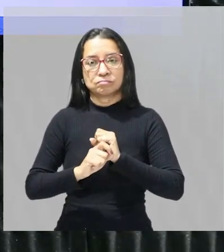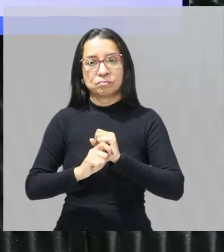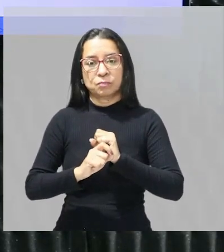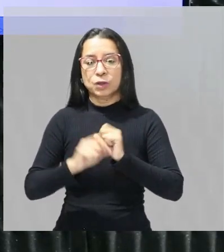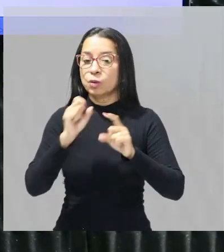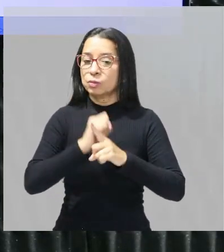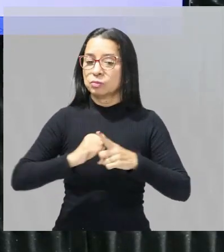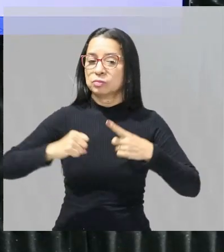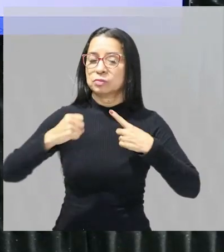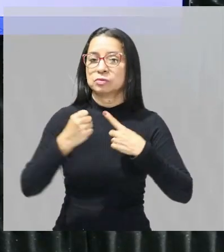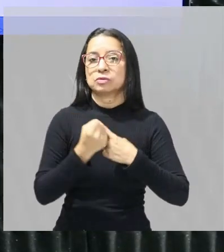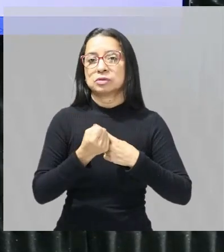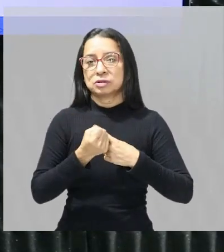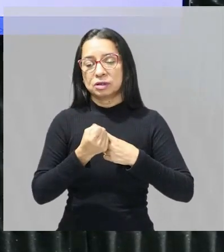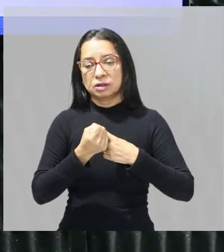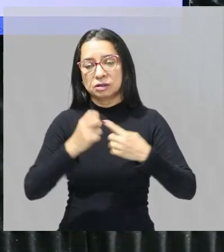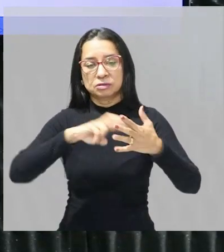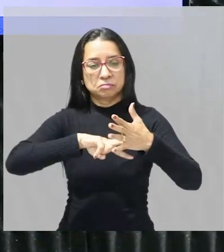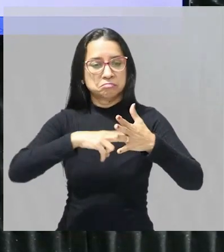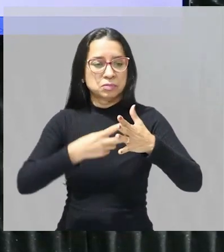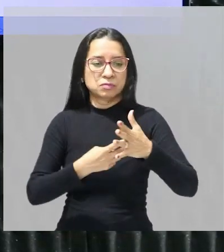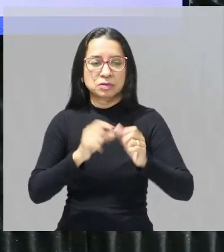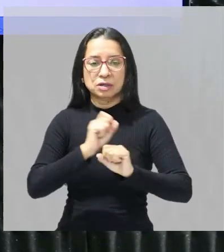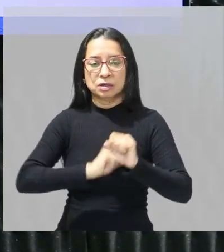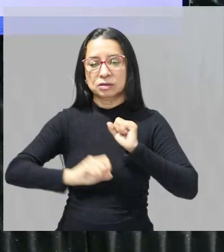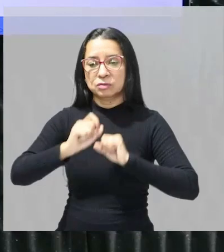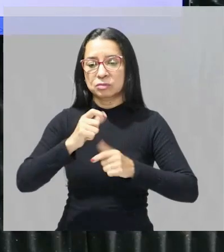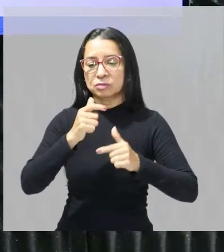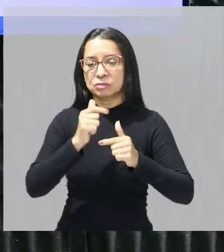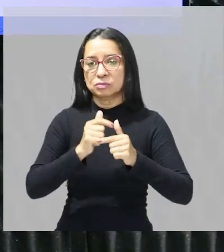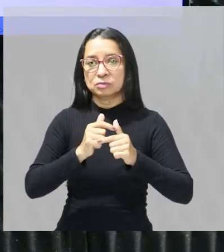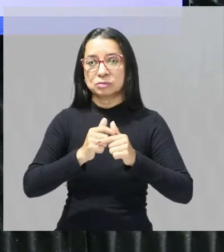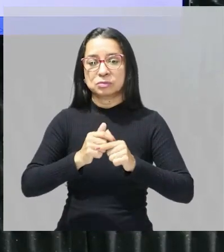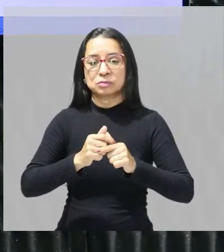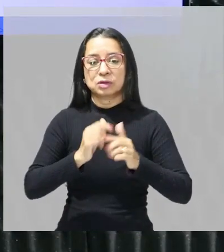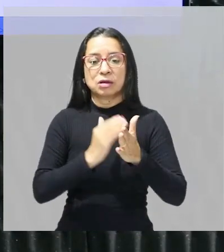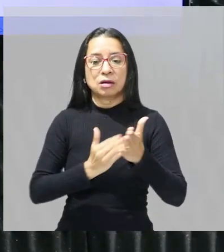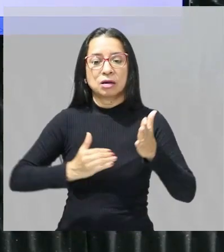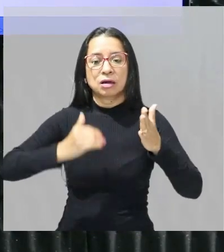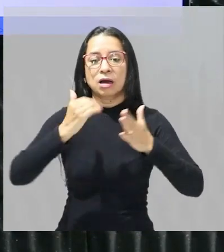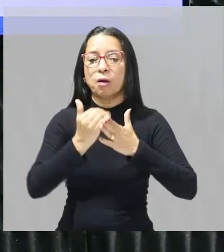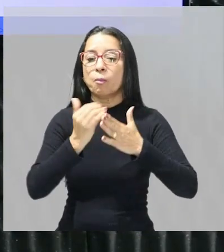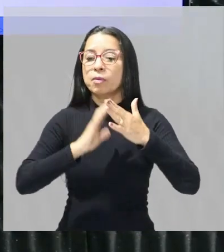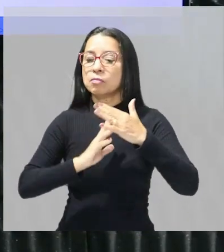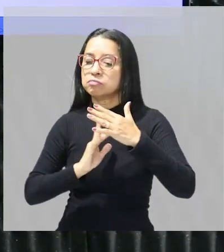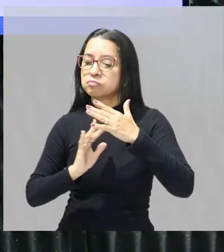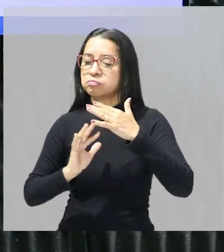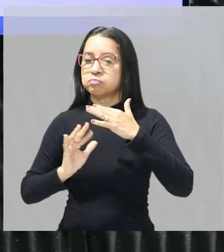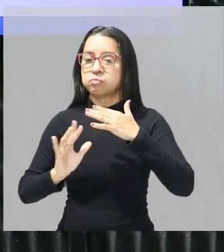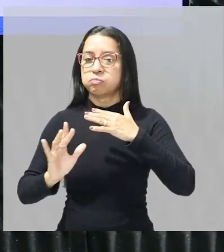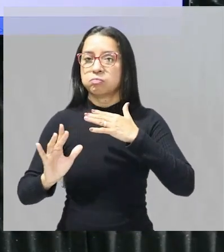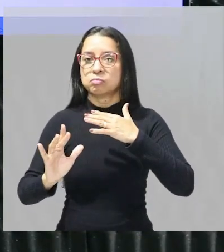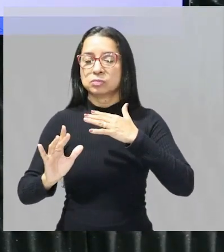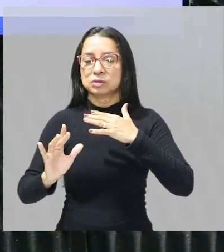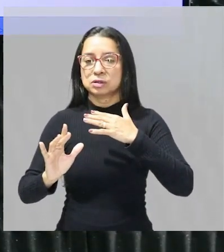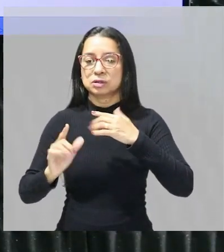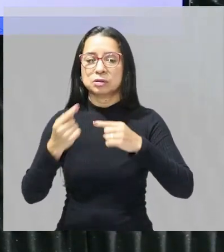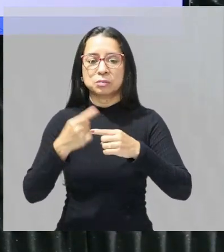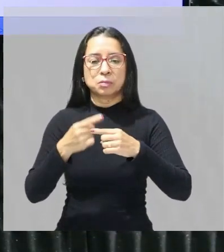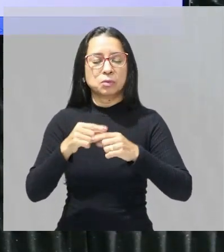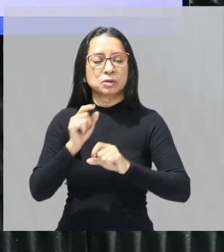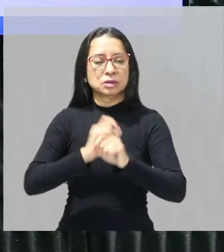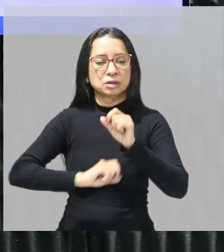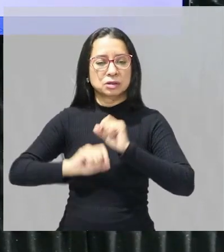termos sociais, uma das consequências da Revolução Verde no Brasil foi o aumento da migração do campo-cidade. Por quê, Marcos? Com o adendo da